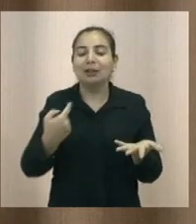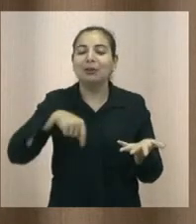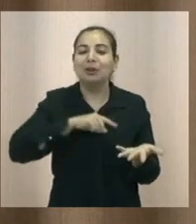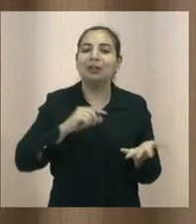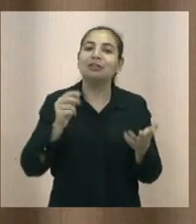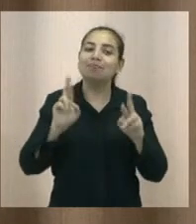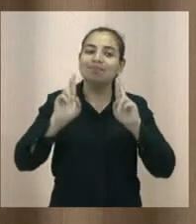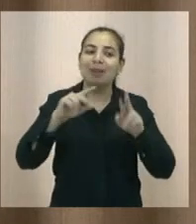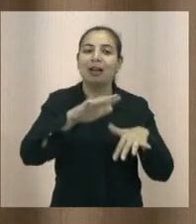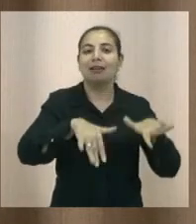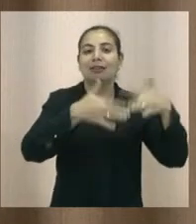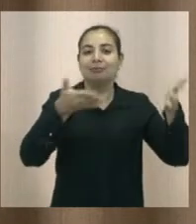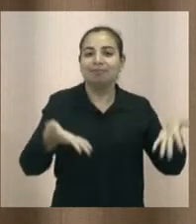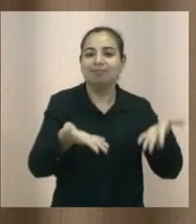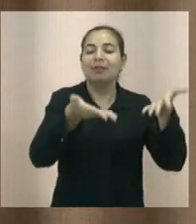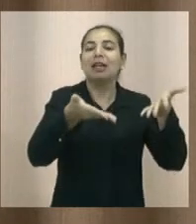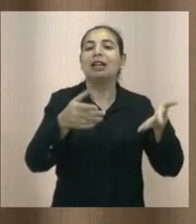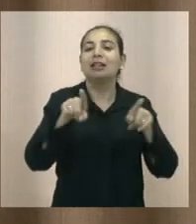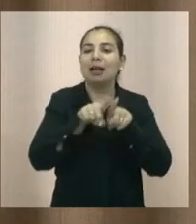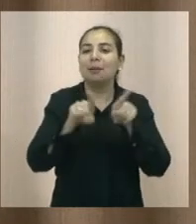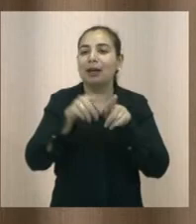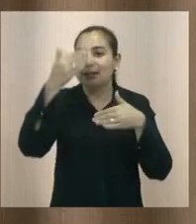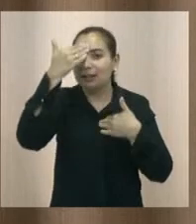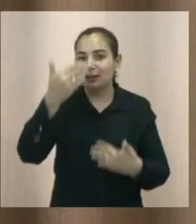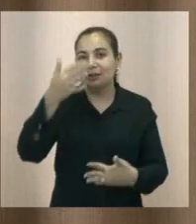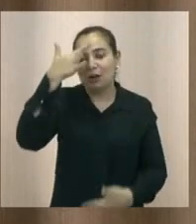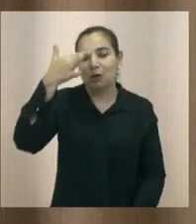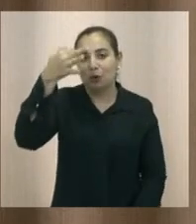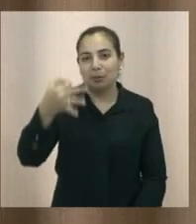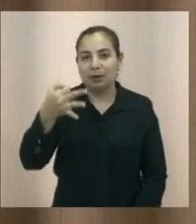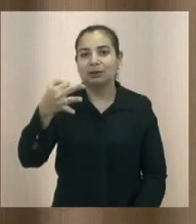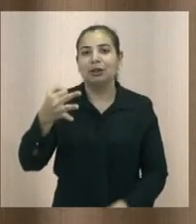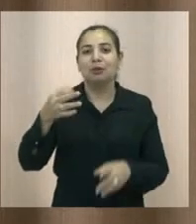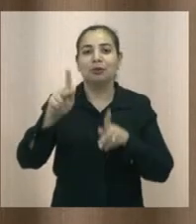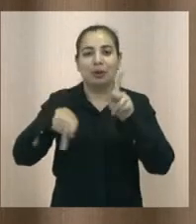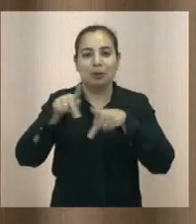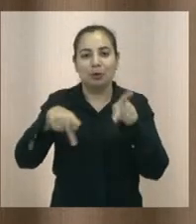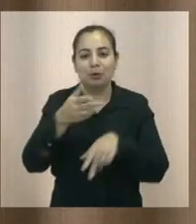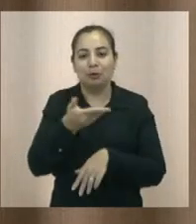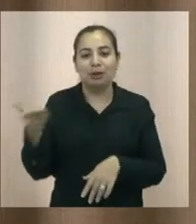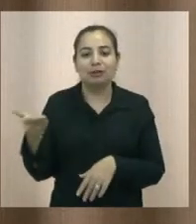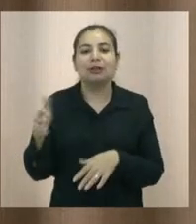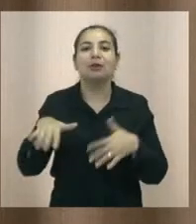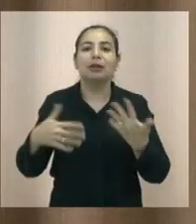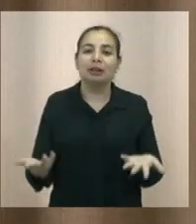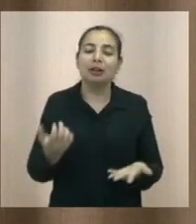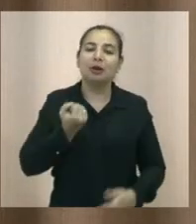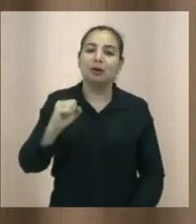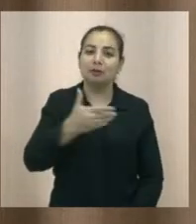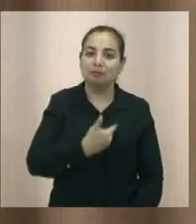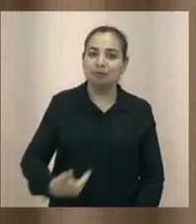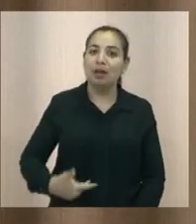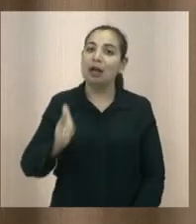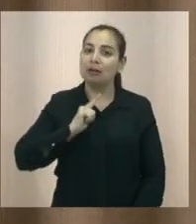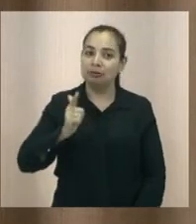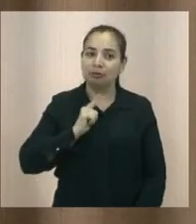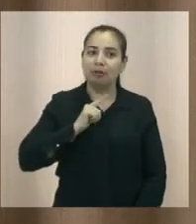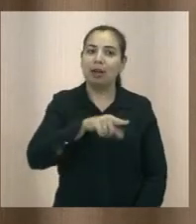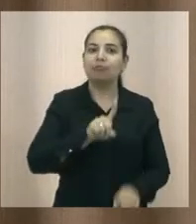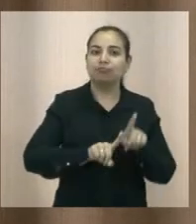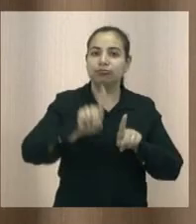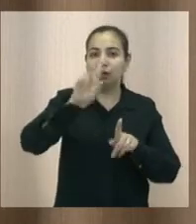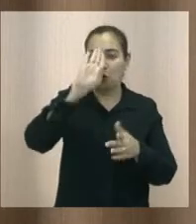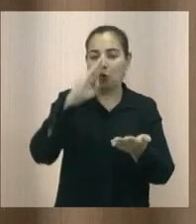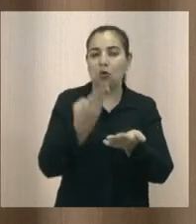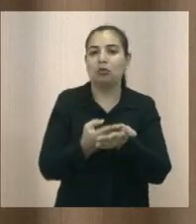agradecer à população, a compreensão. E a Defensoria é destacada aí em pesquisas nacionais como a instituição de maior